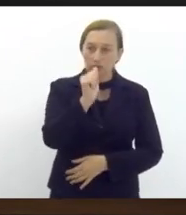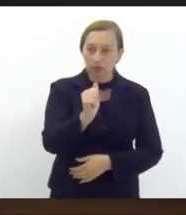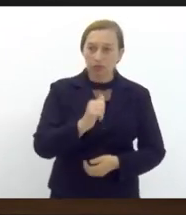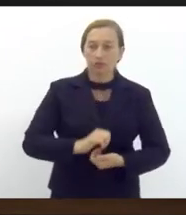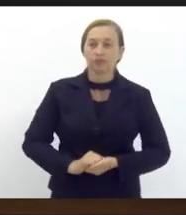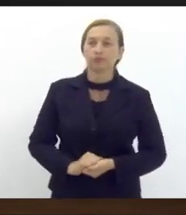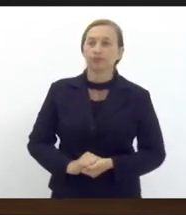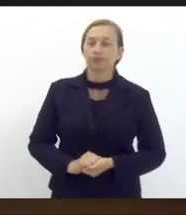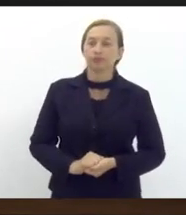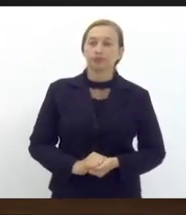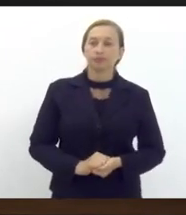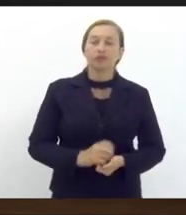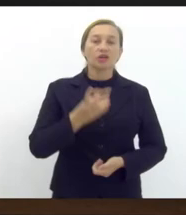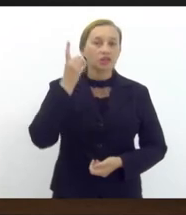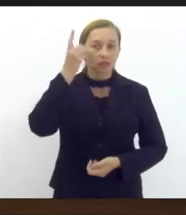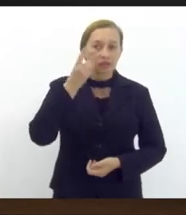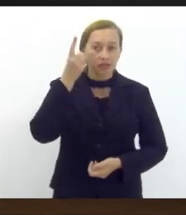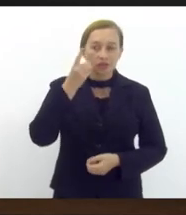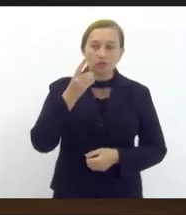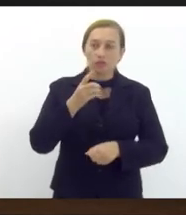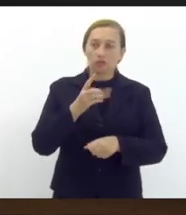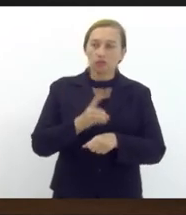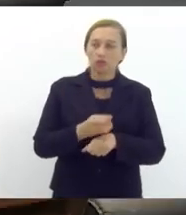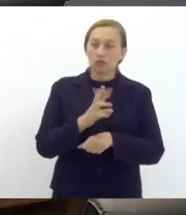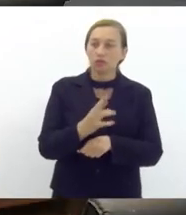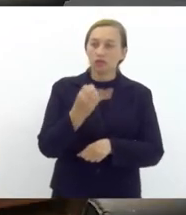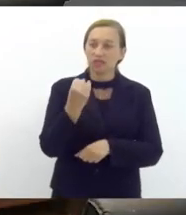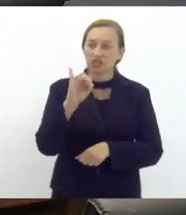Amorim Deputado Dr Serginho